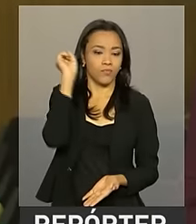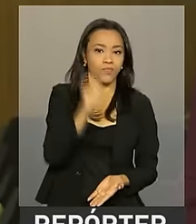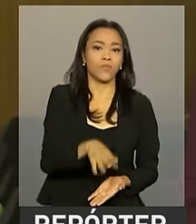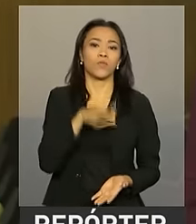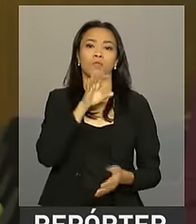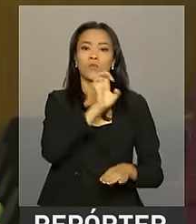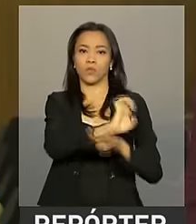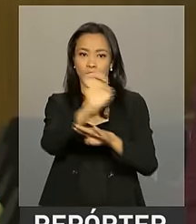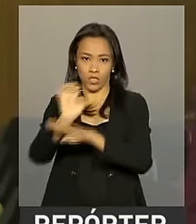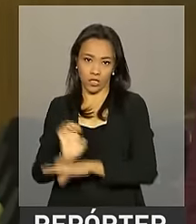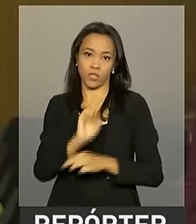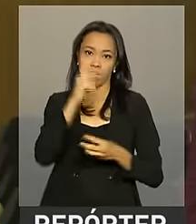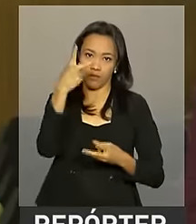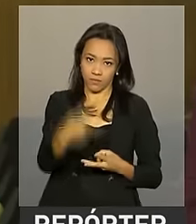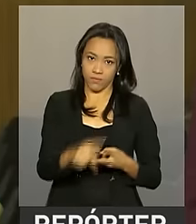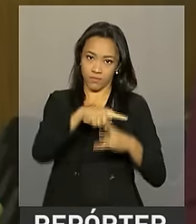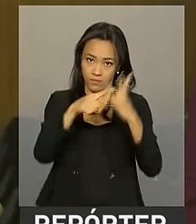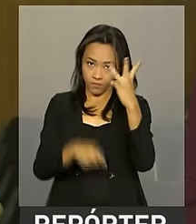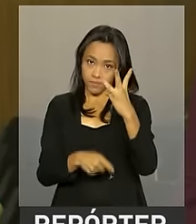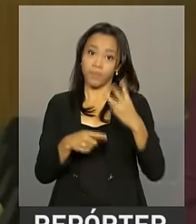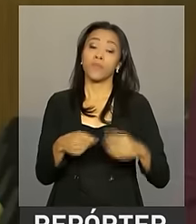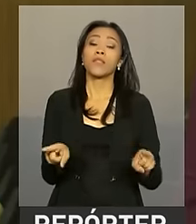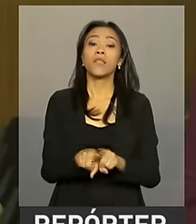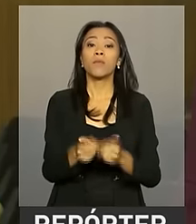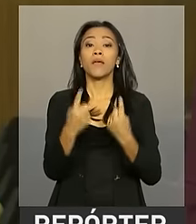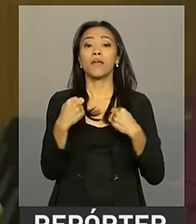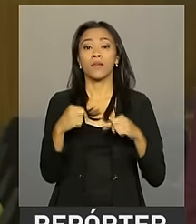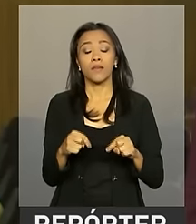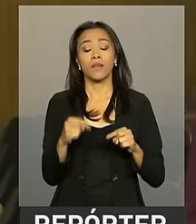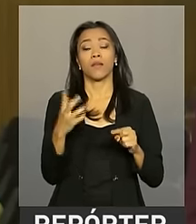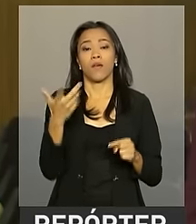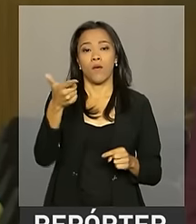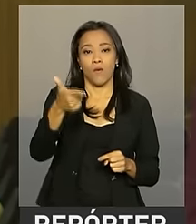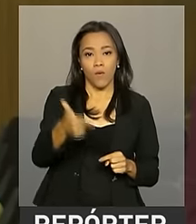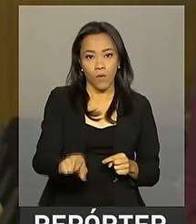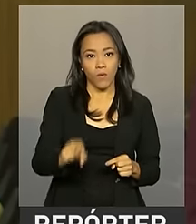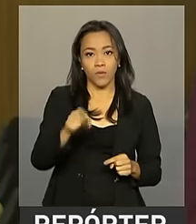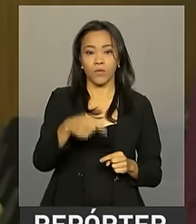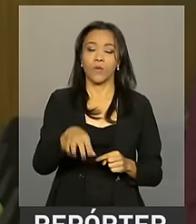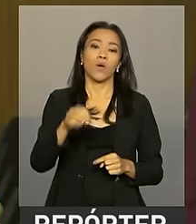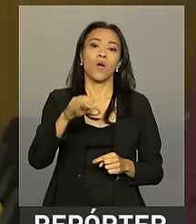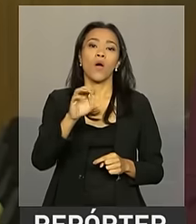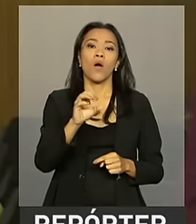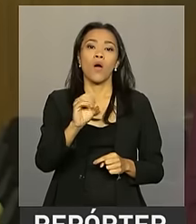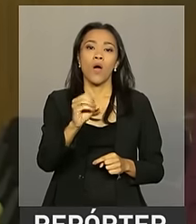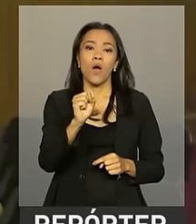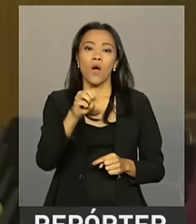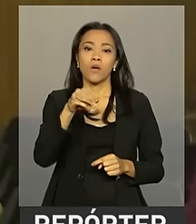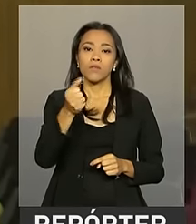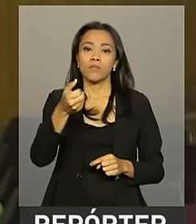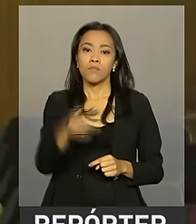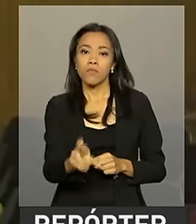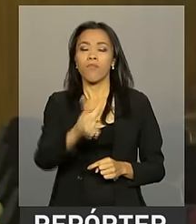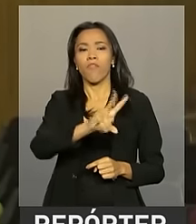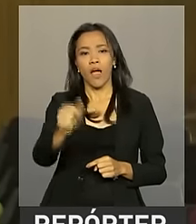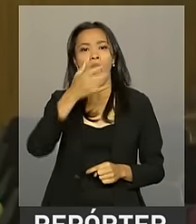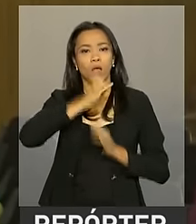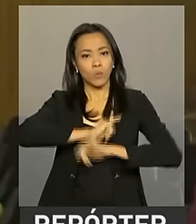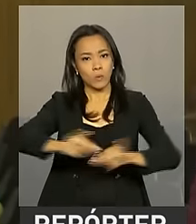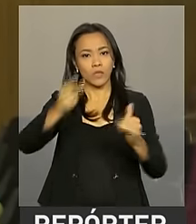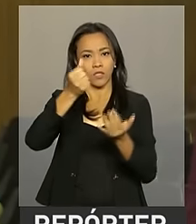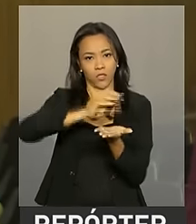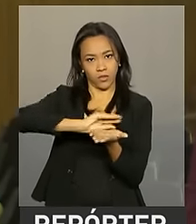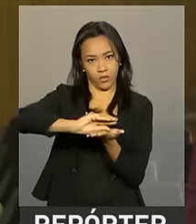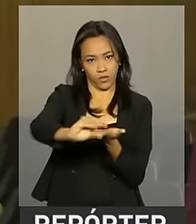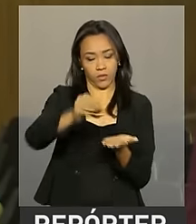nessa cerimônia aqui em Alagoas o ministro do Desenvolvimento Social e Agrário Osmar terra vai anunciar investimentos do Governo